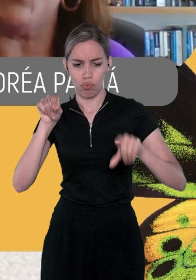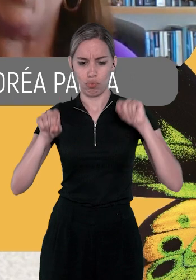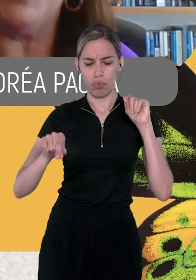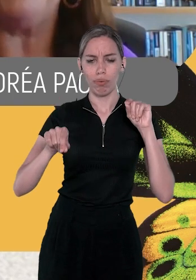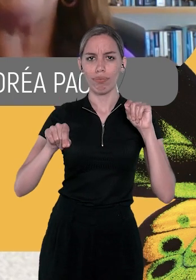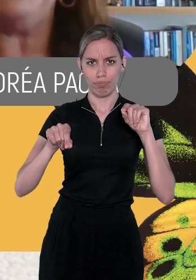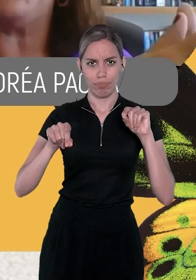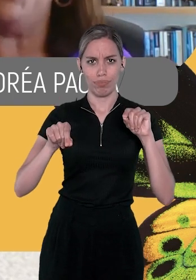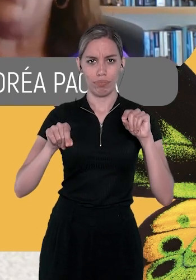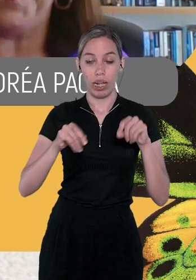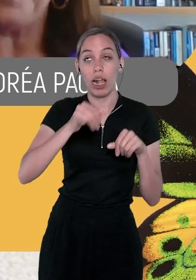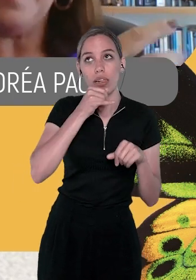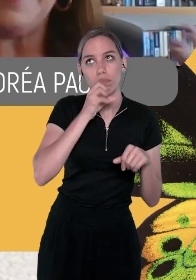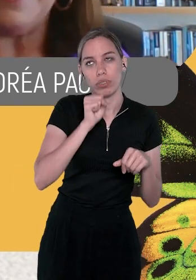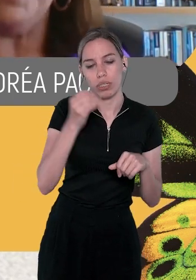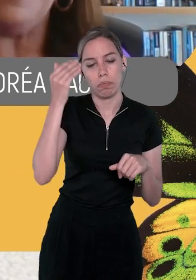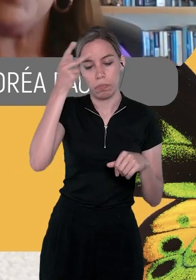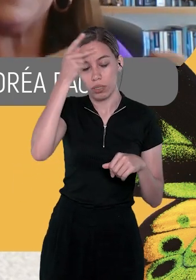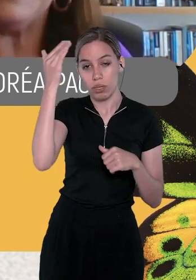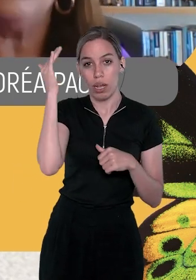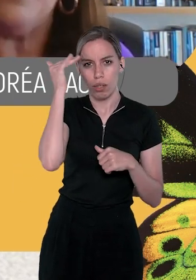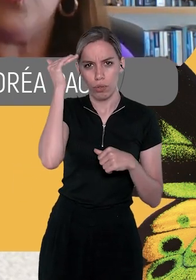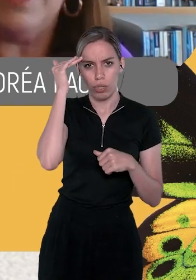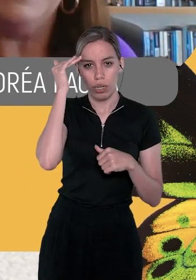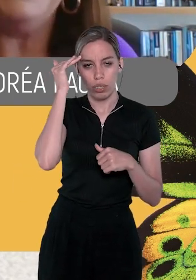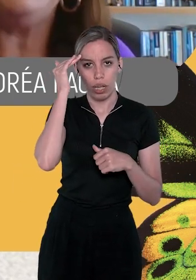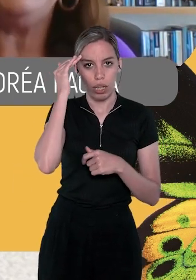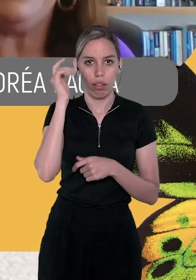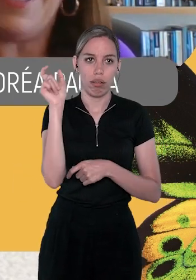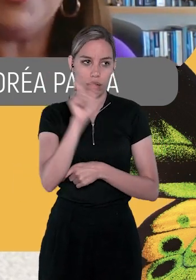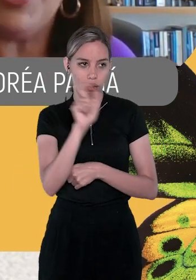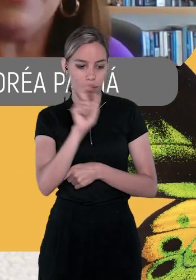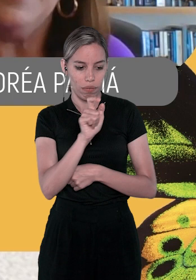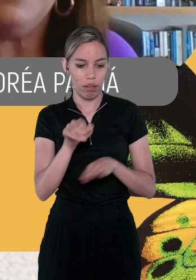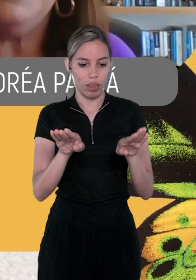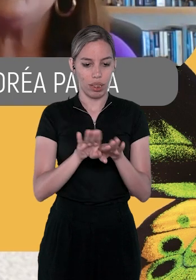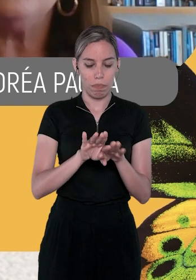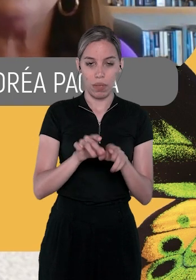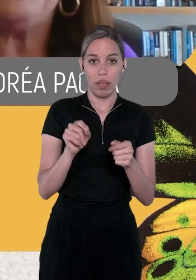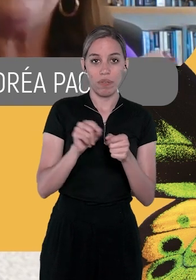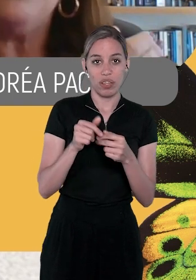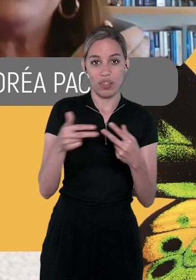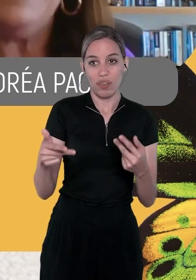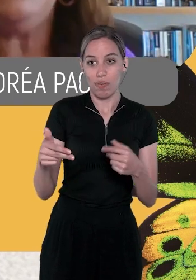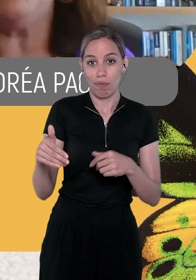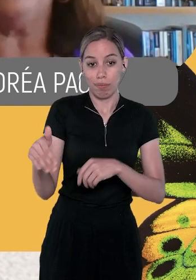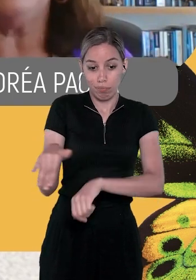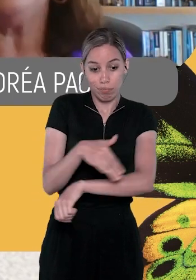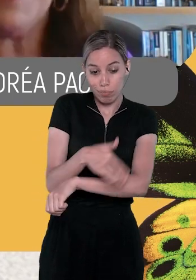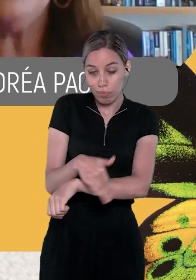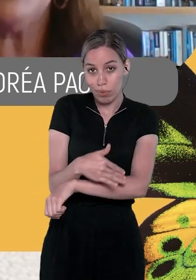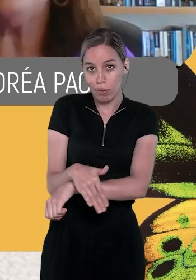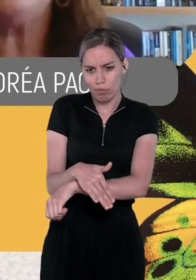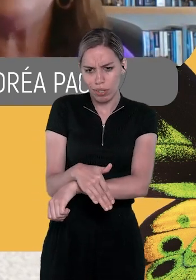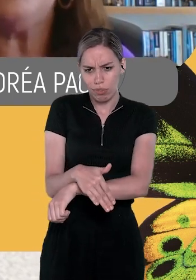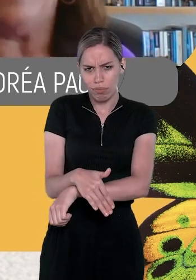meninos do grafite, ou os meninos que estão na rua e que reagem, eles estão no papel deles de adolescente,